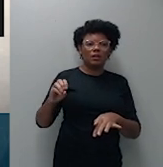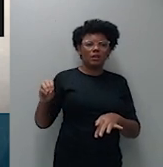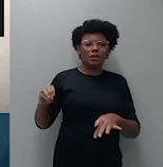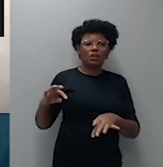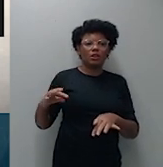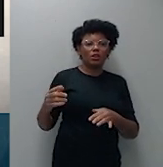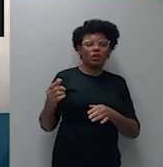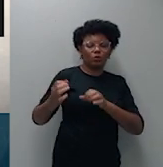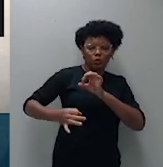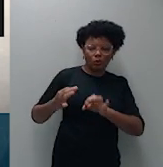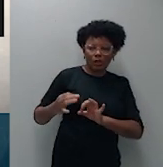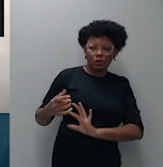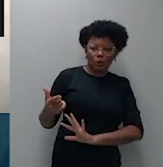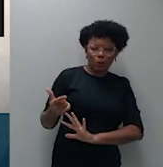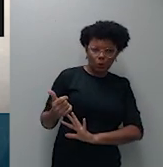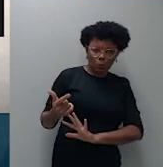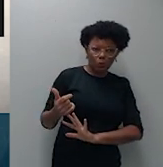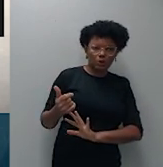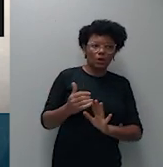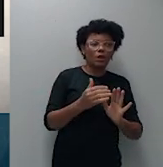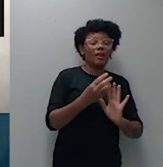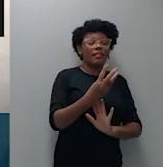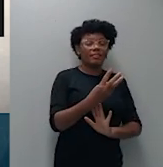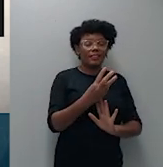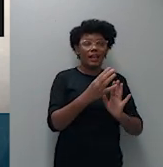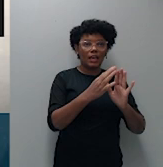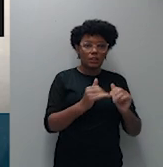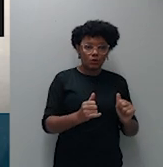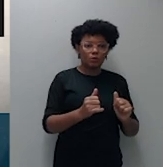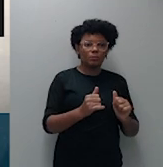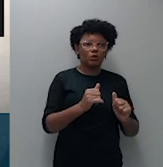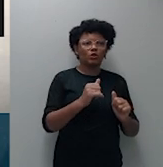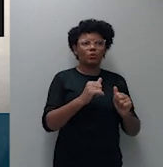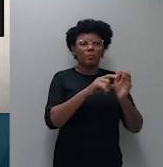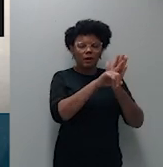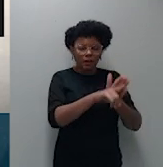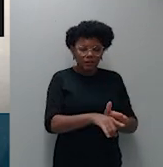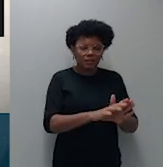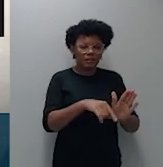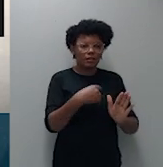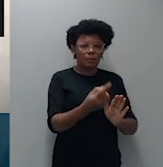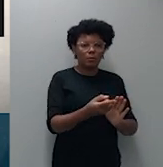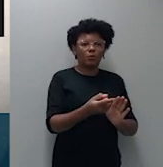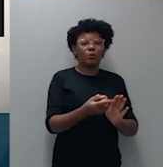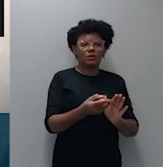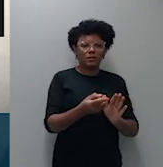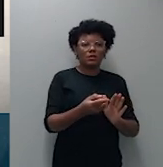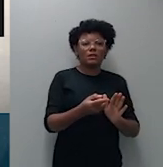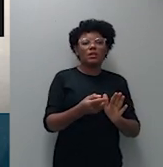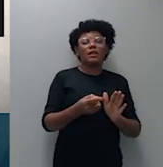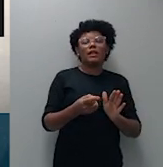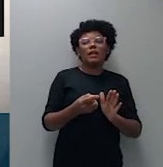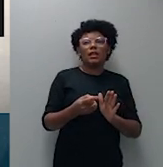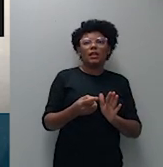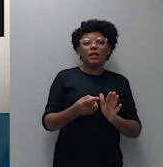sido julgados 12 processos três processos com pedido de vista 15 a de 2 retirado de pauta